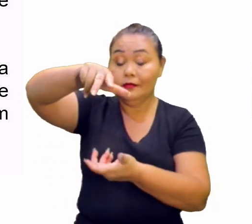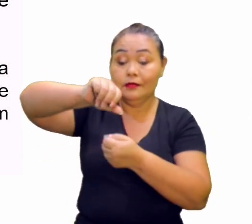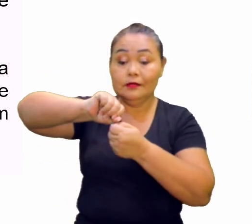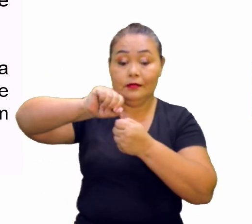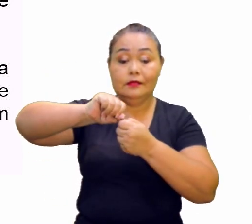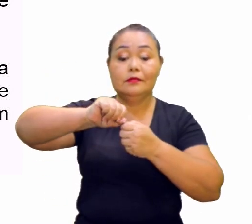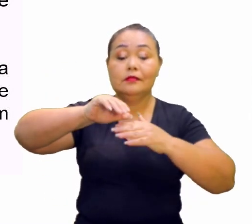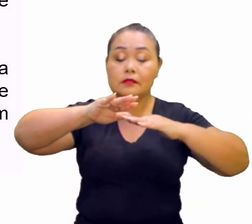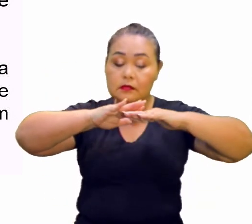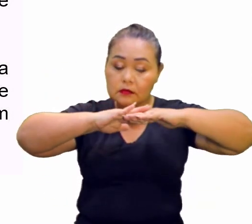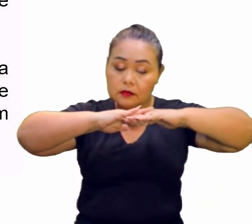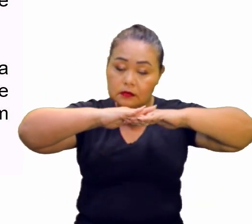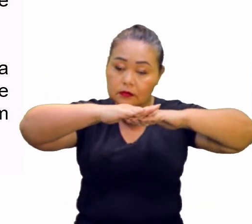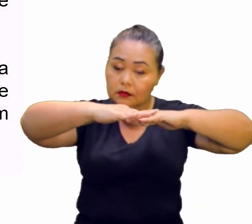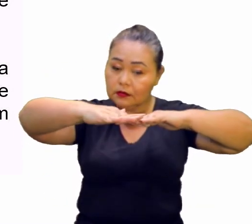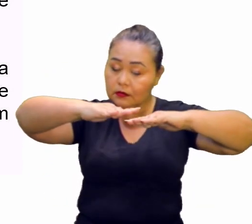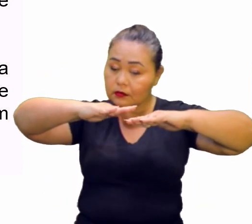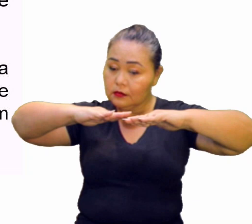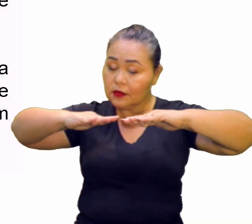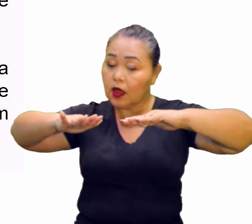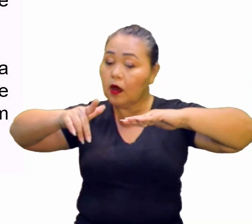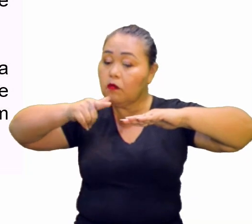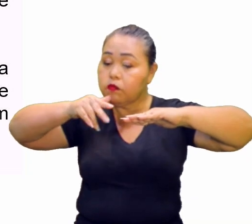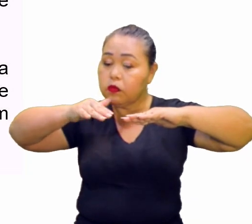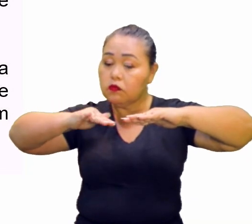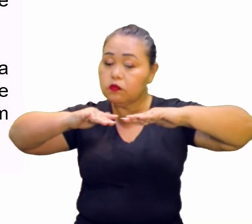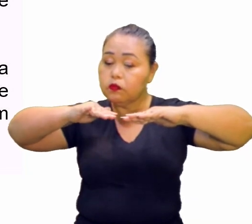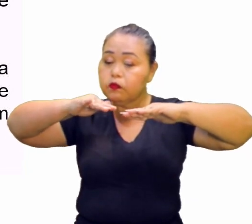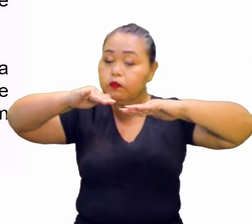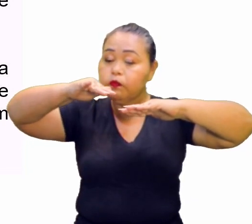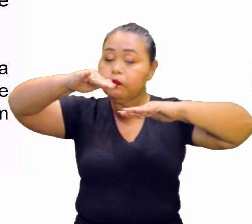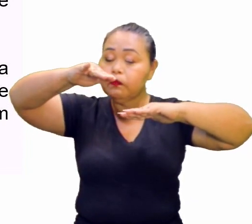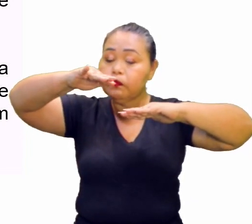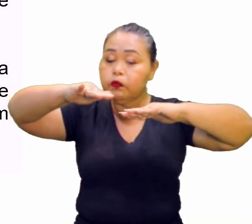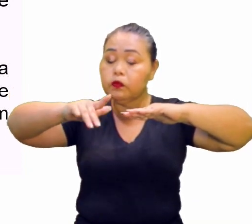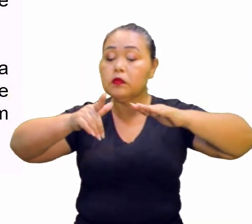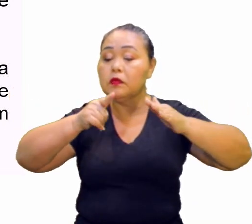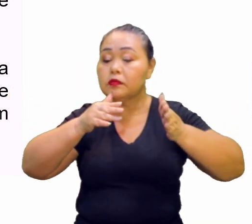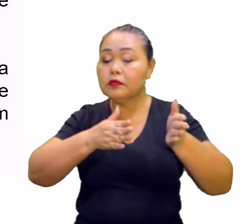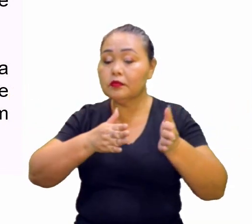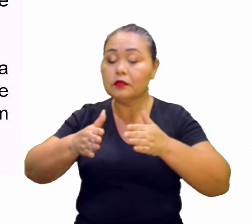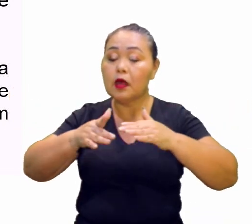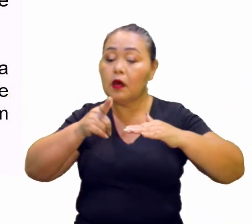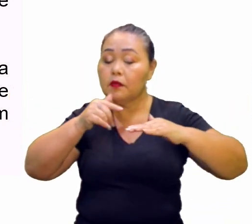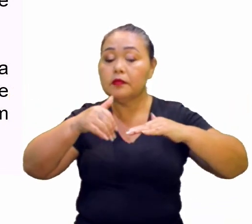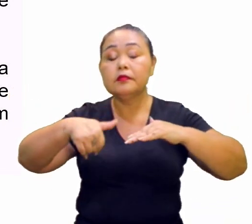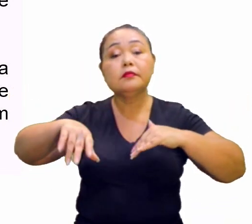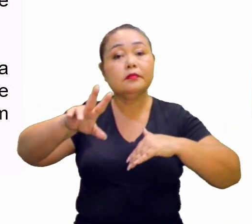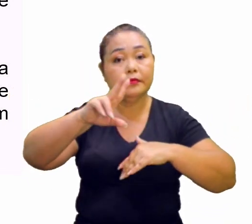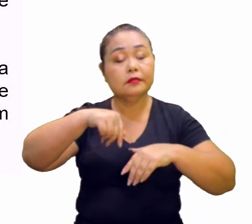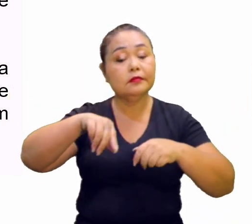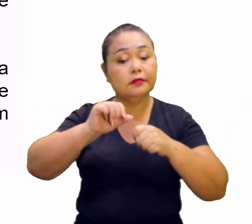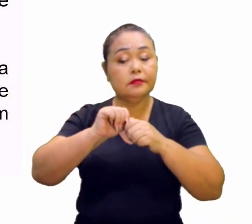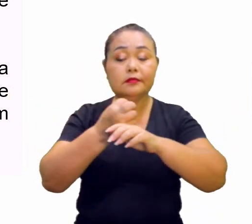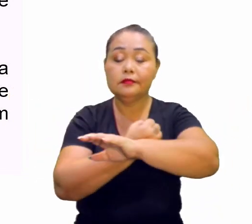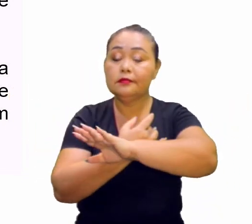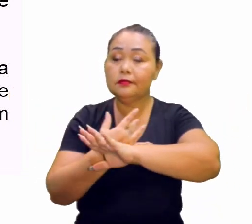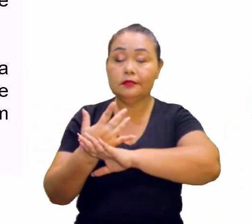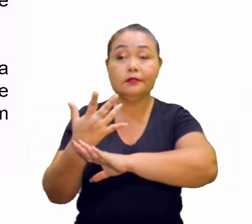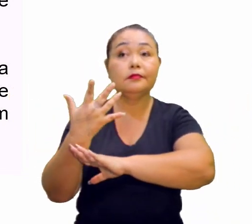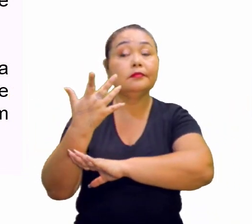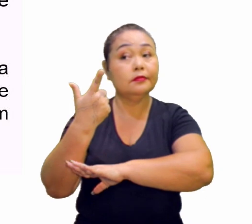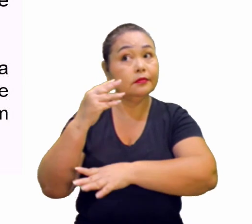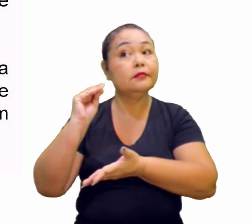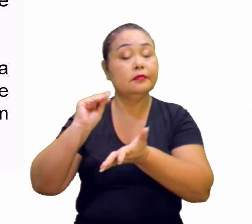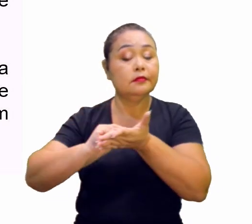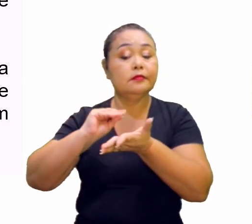planícies são constantemente inundadas pela água dos nossos rios. Eu tenho certeza que a nossa vegetação está sentindo muita